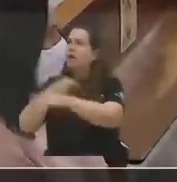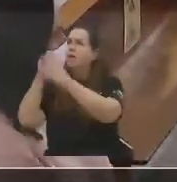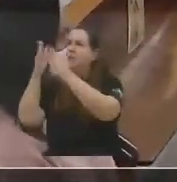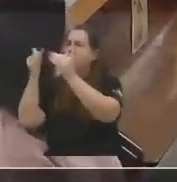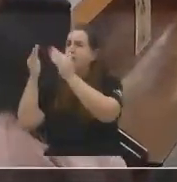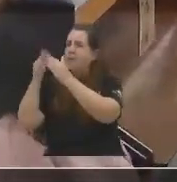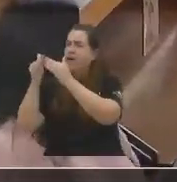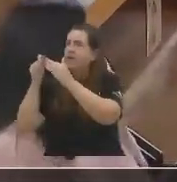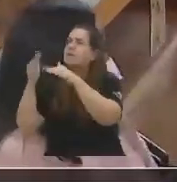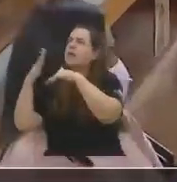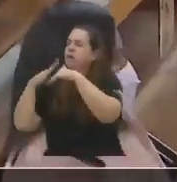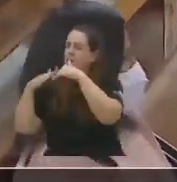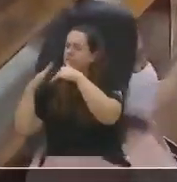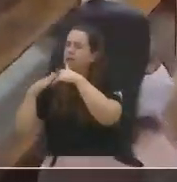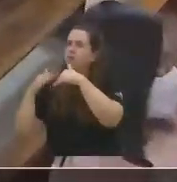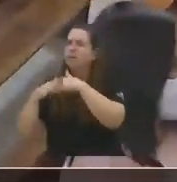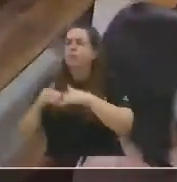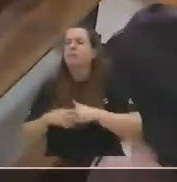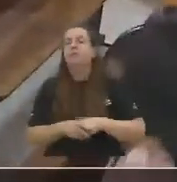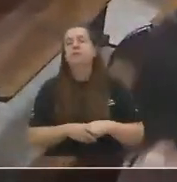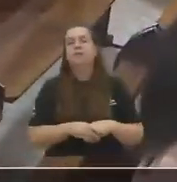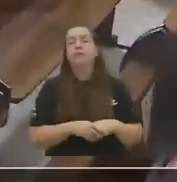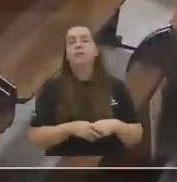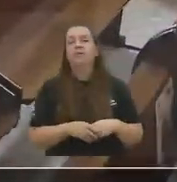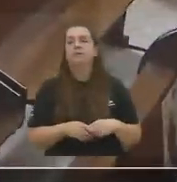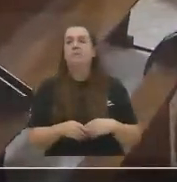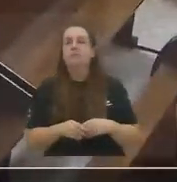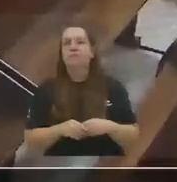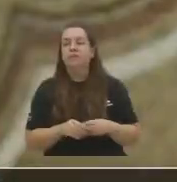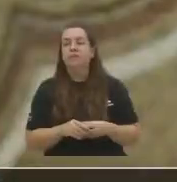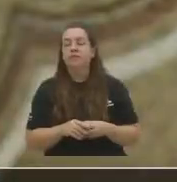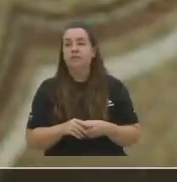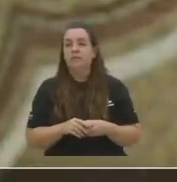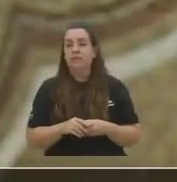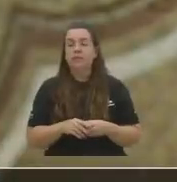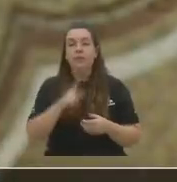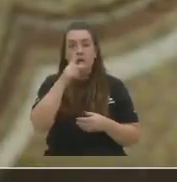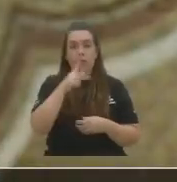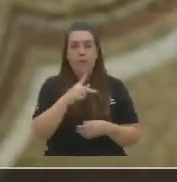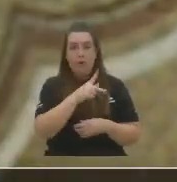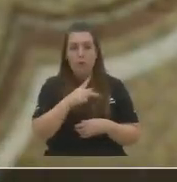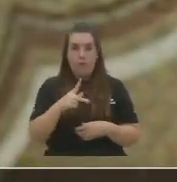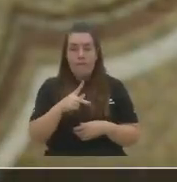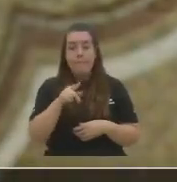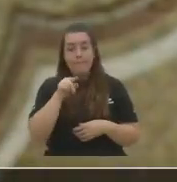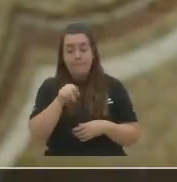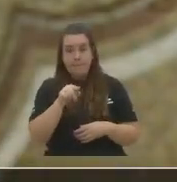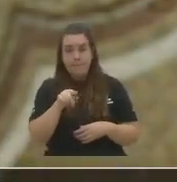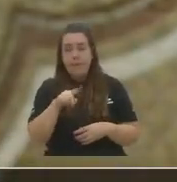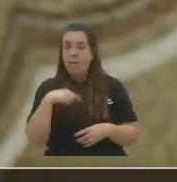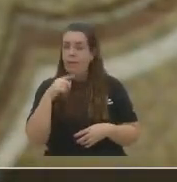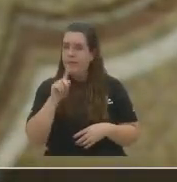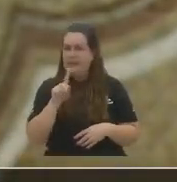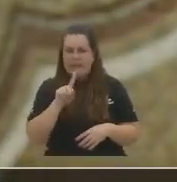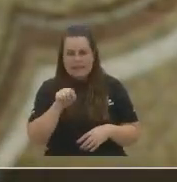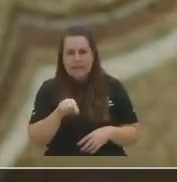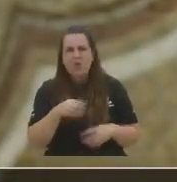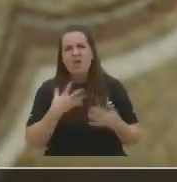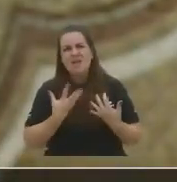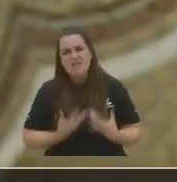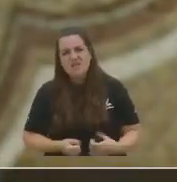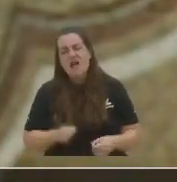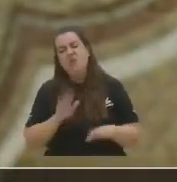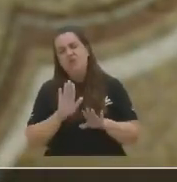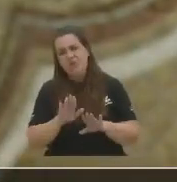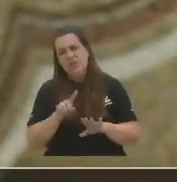ouvi compassivo a nossa prece. Pelo Papa, para que não se deixe abater com o peso da missão